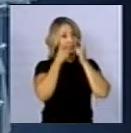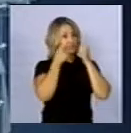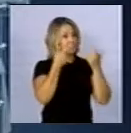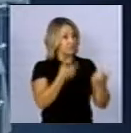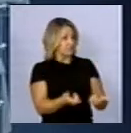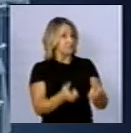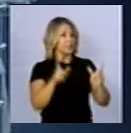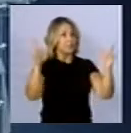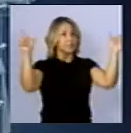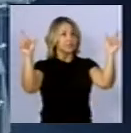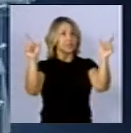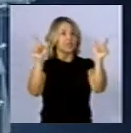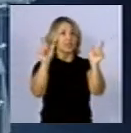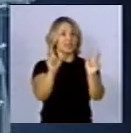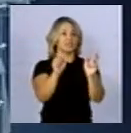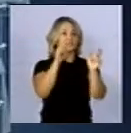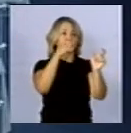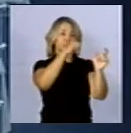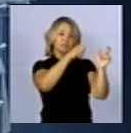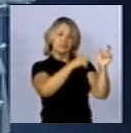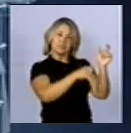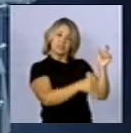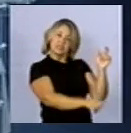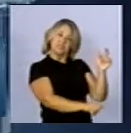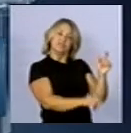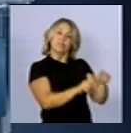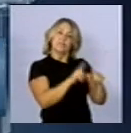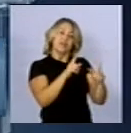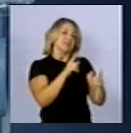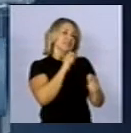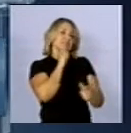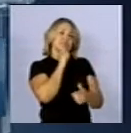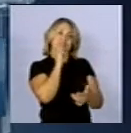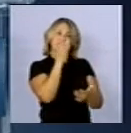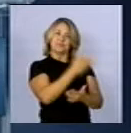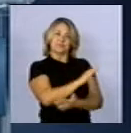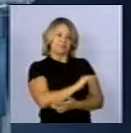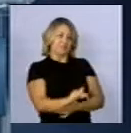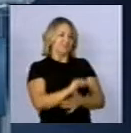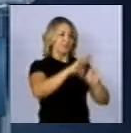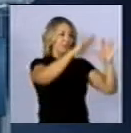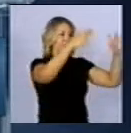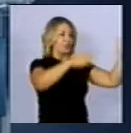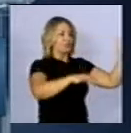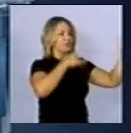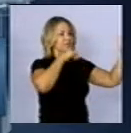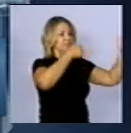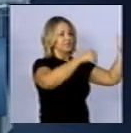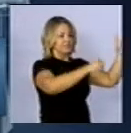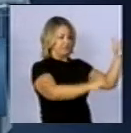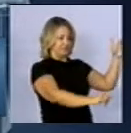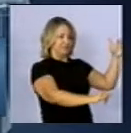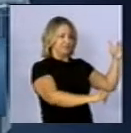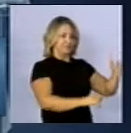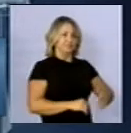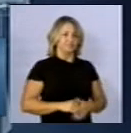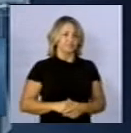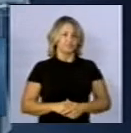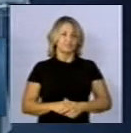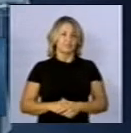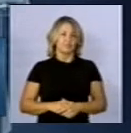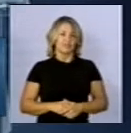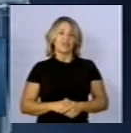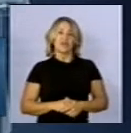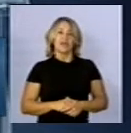verdade ele reduz uma proporção de duas vezes mas não elimina o campo magnético Para